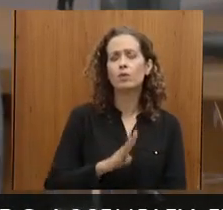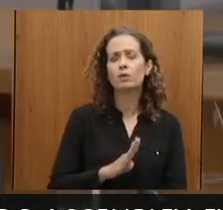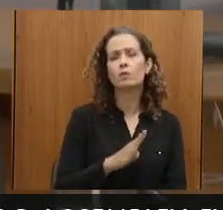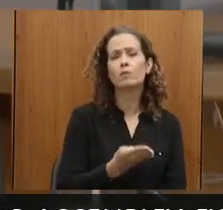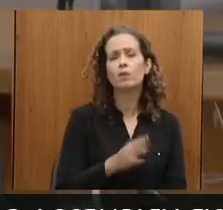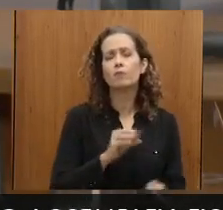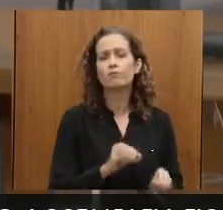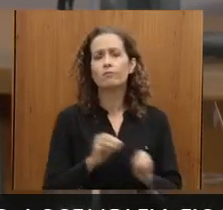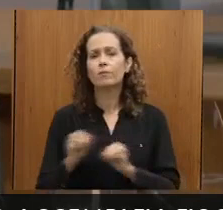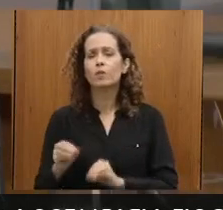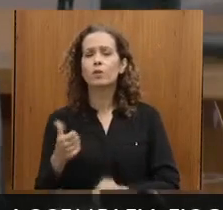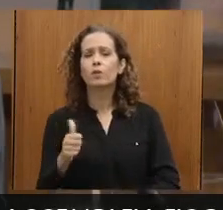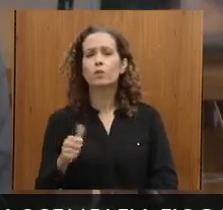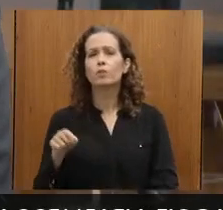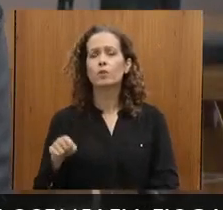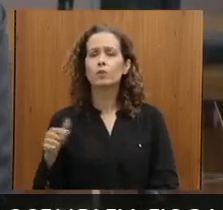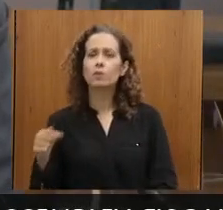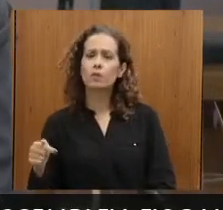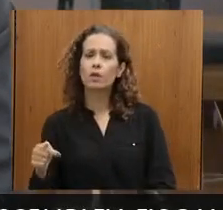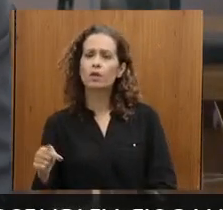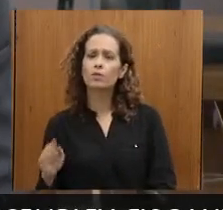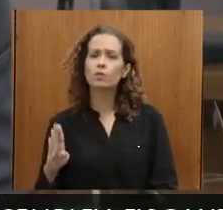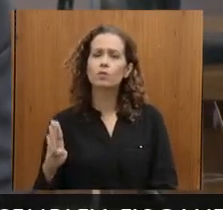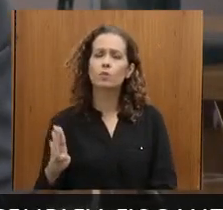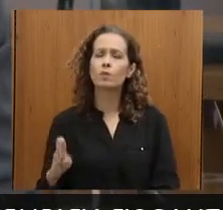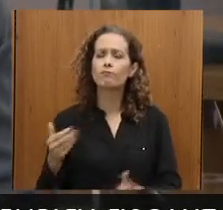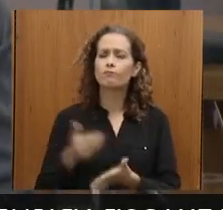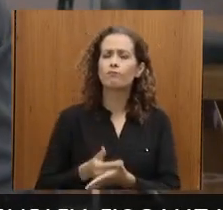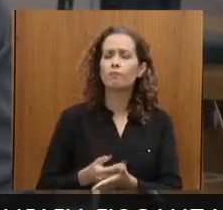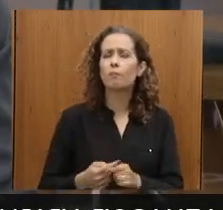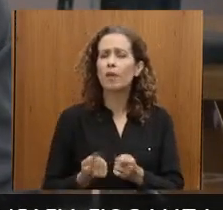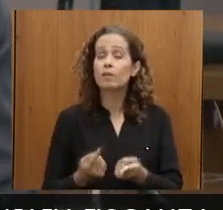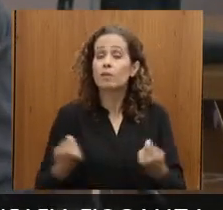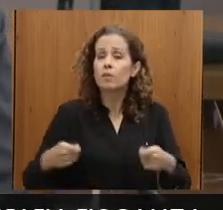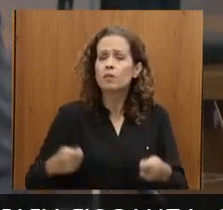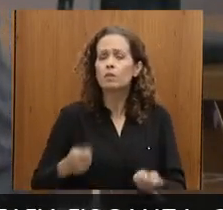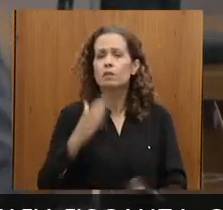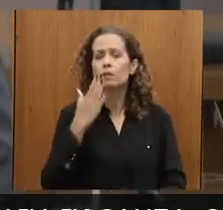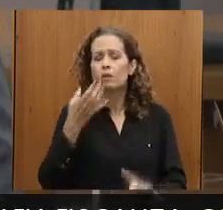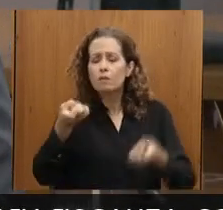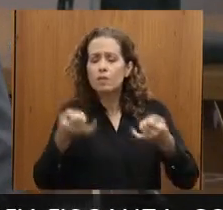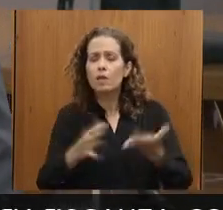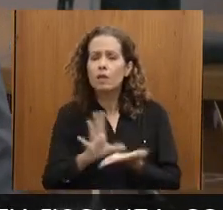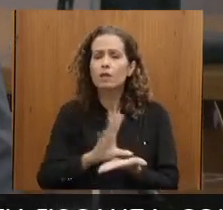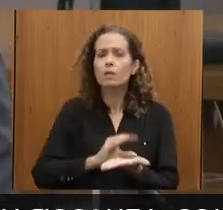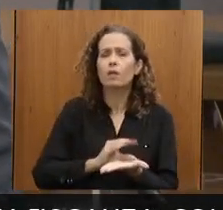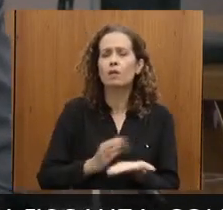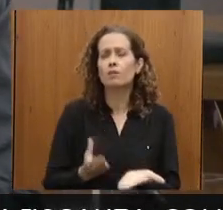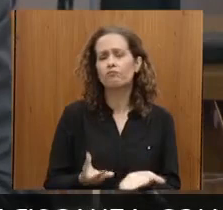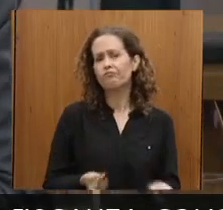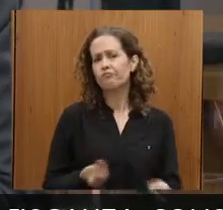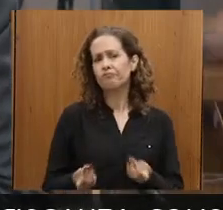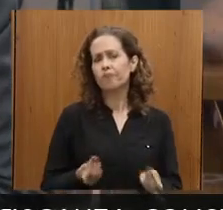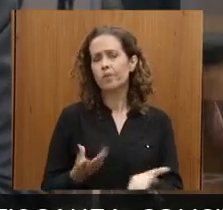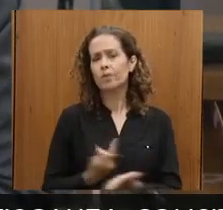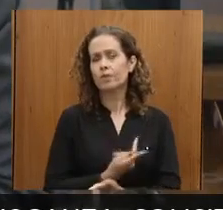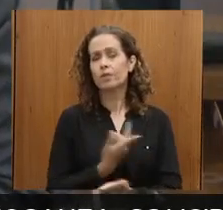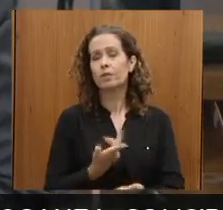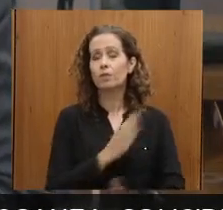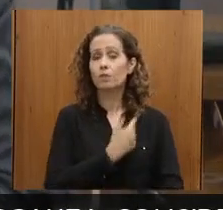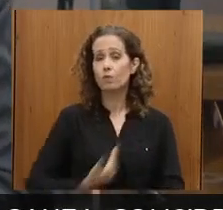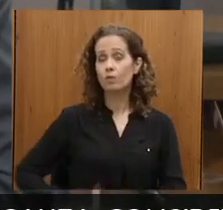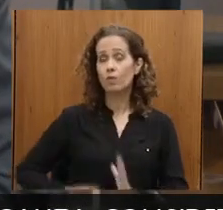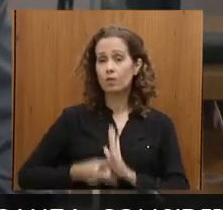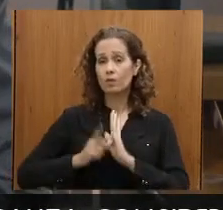para 11,7 bi o déficit, mas a gente precisa falar de receita da arrecadação que não ocorreu no governo